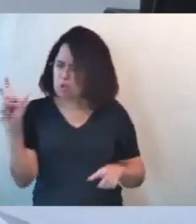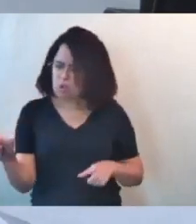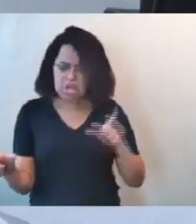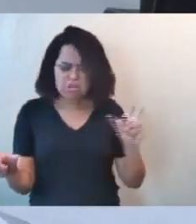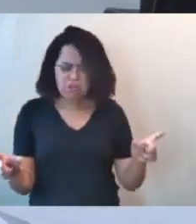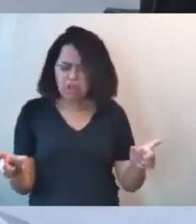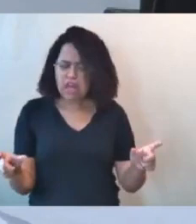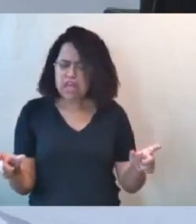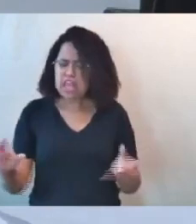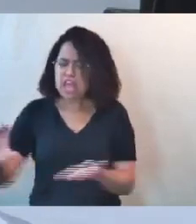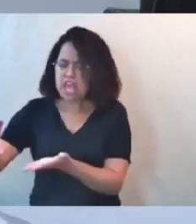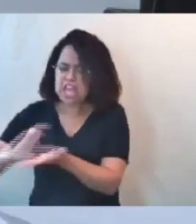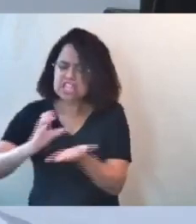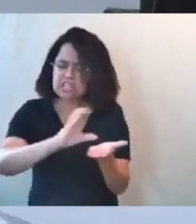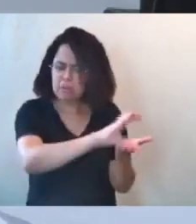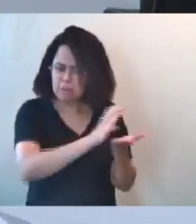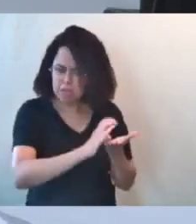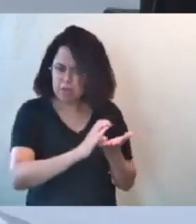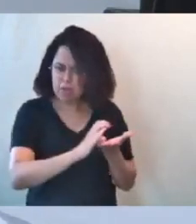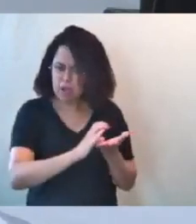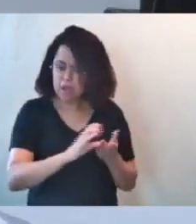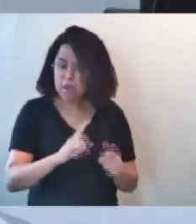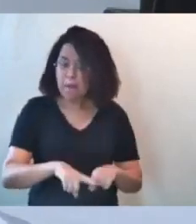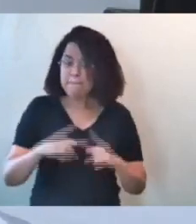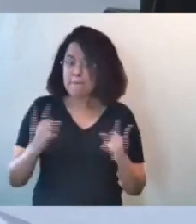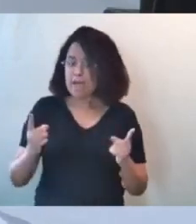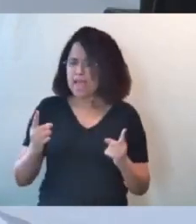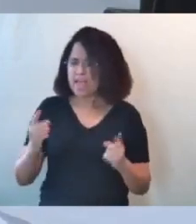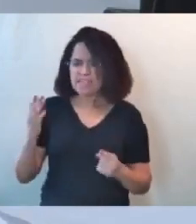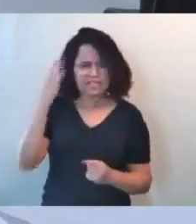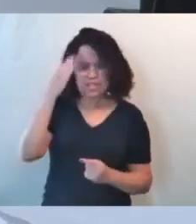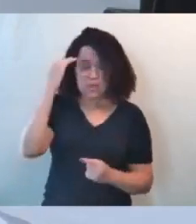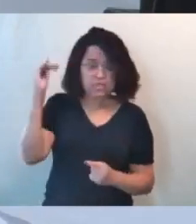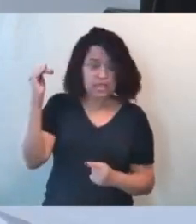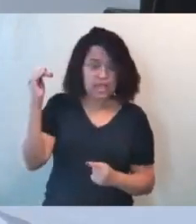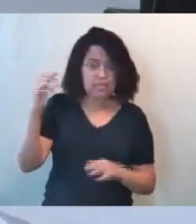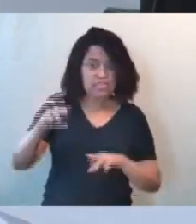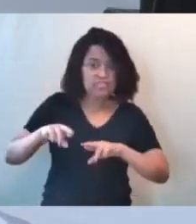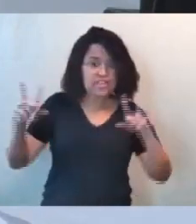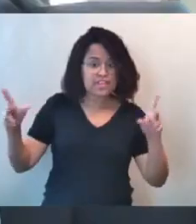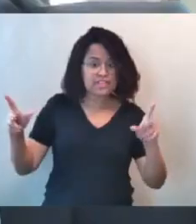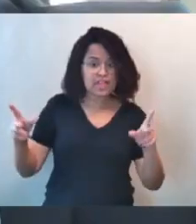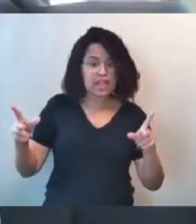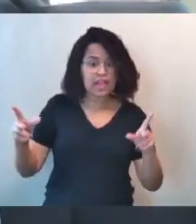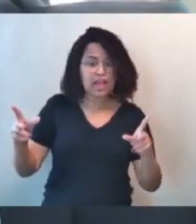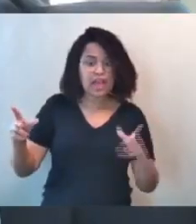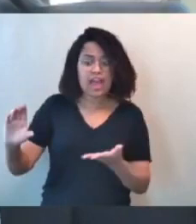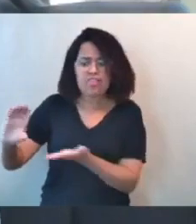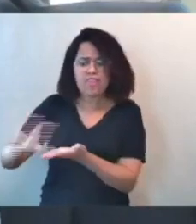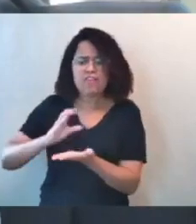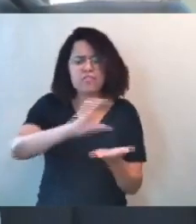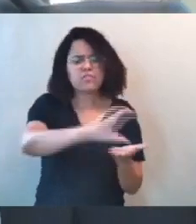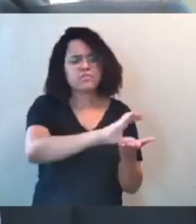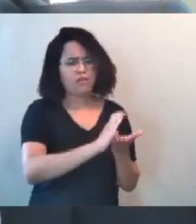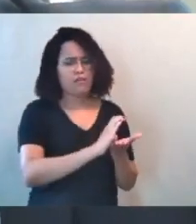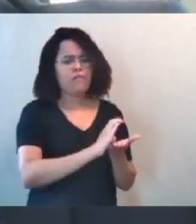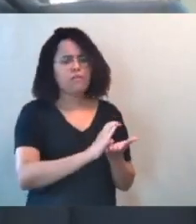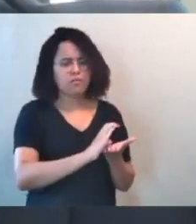Sim. Mas vocês não sabem diferenciar quanto que cada um devolveu?